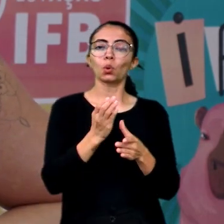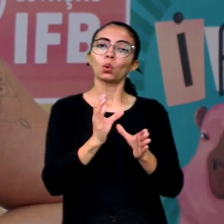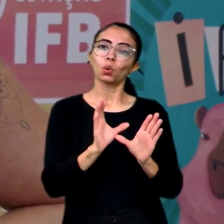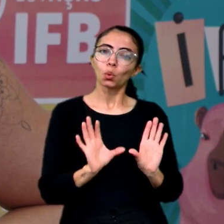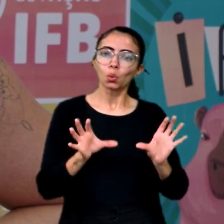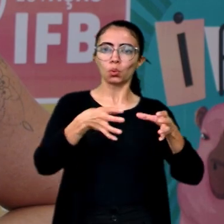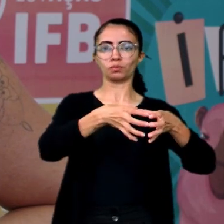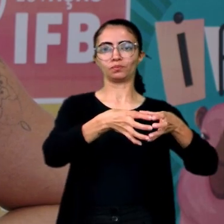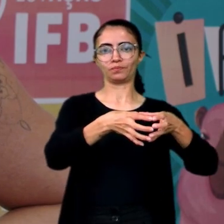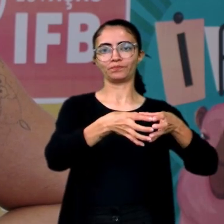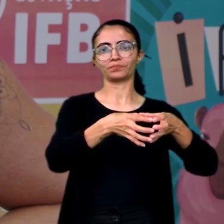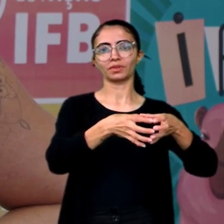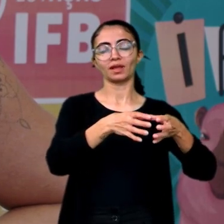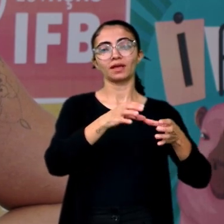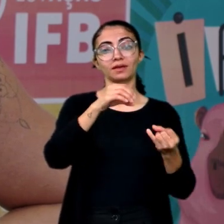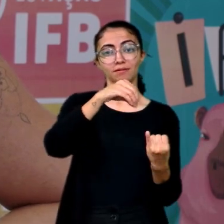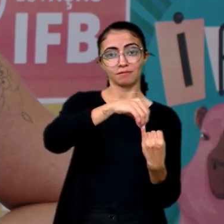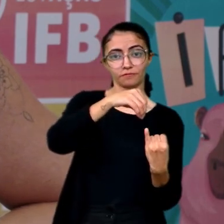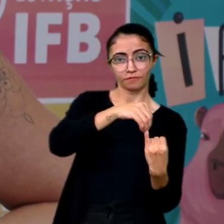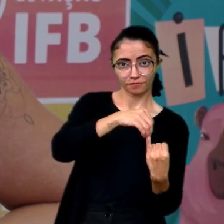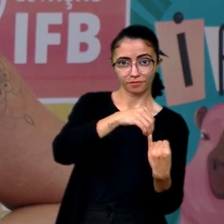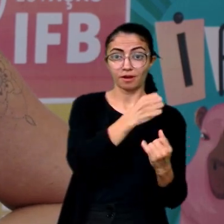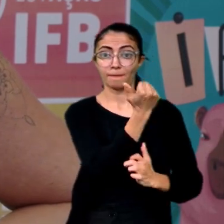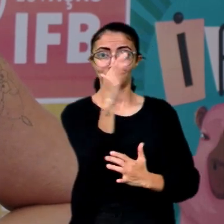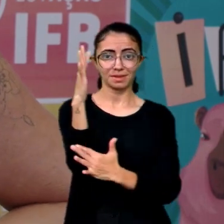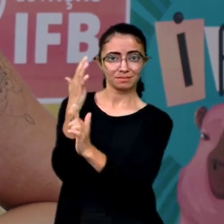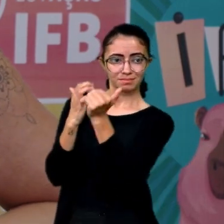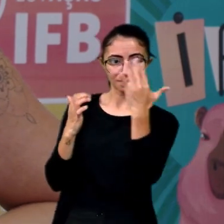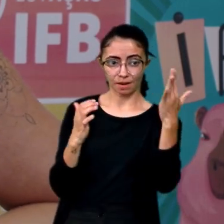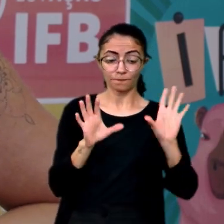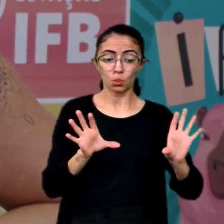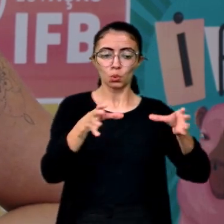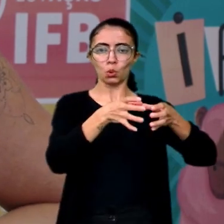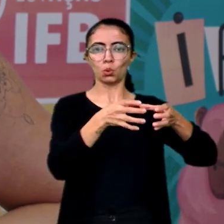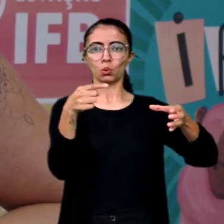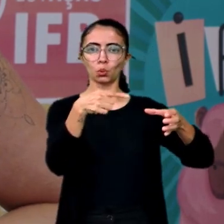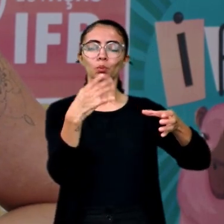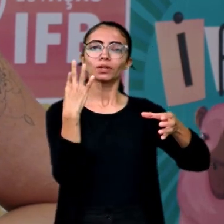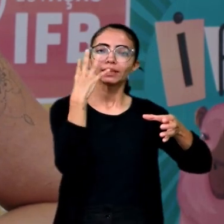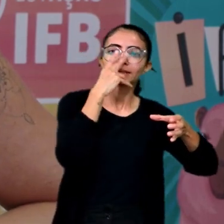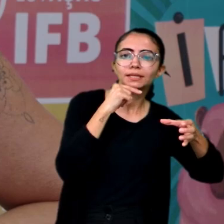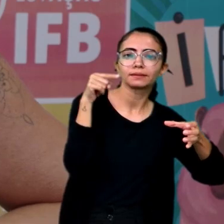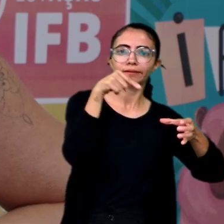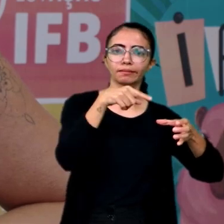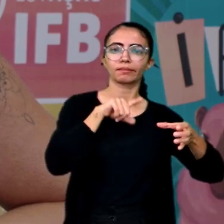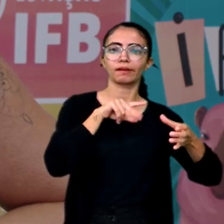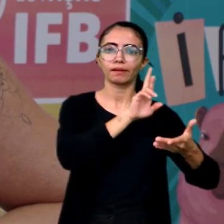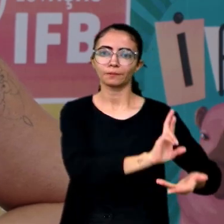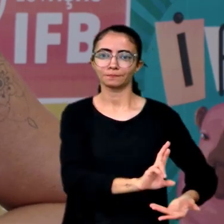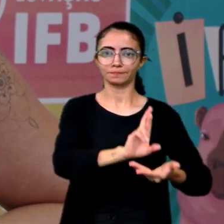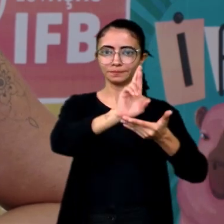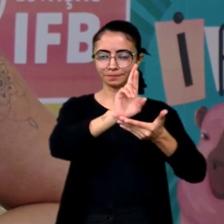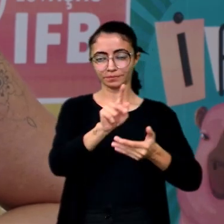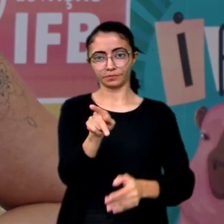A Comissão IFE Ambiental é uma comissão linda, que tem representantes, professores e técnicos de todos os